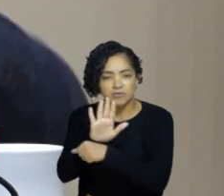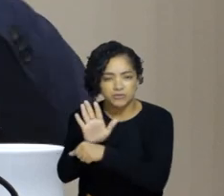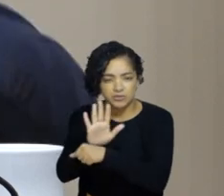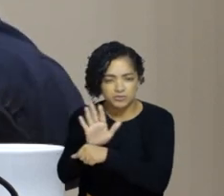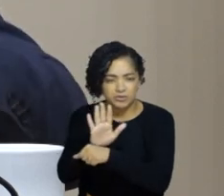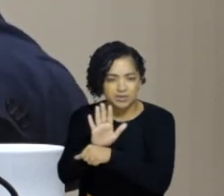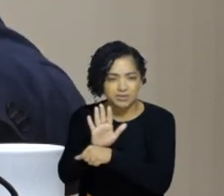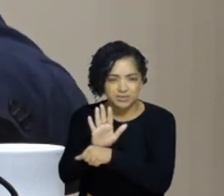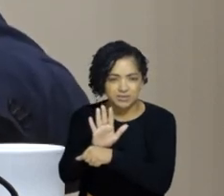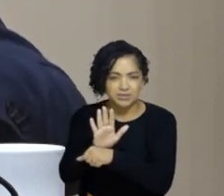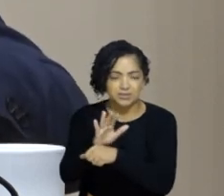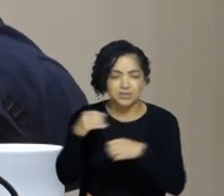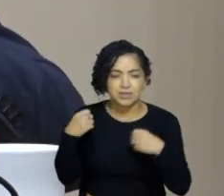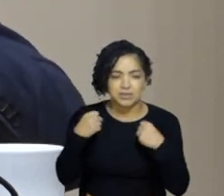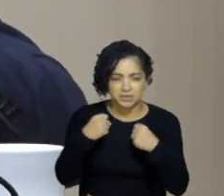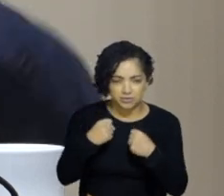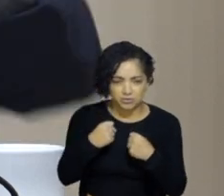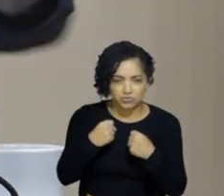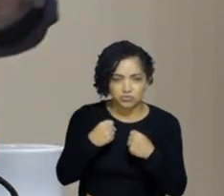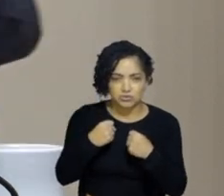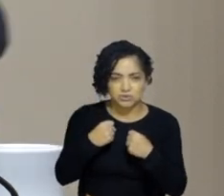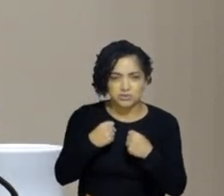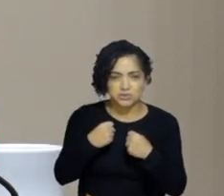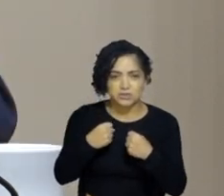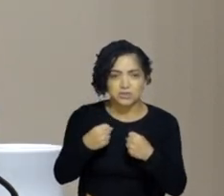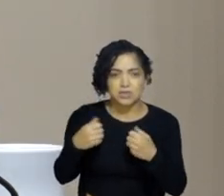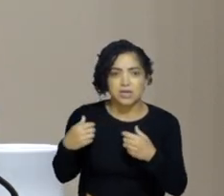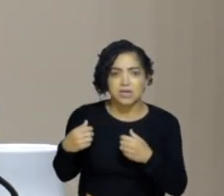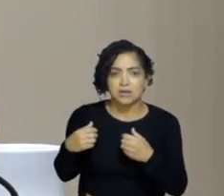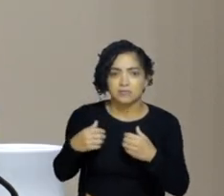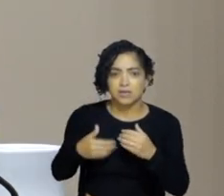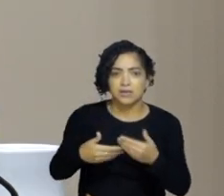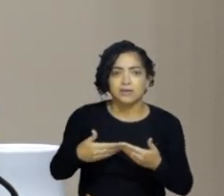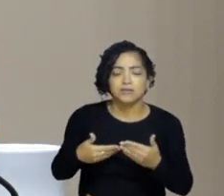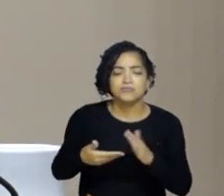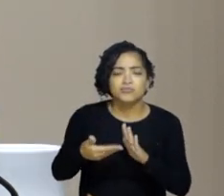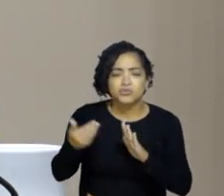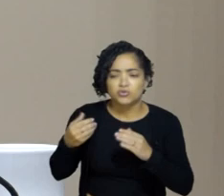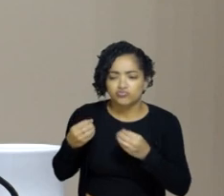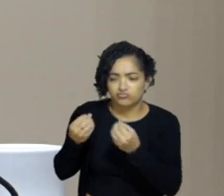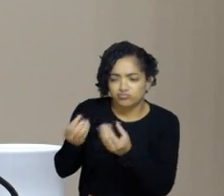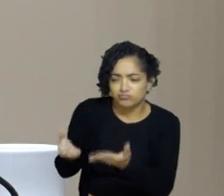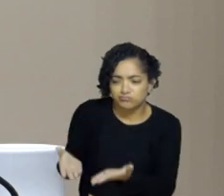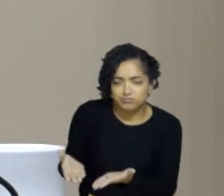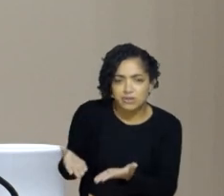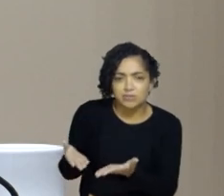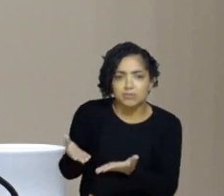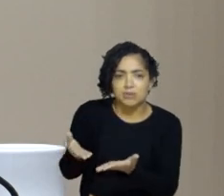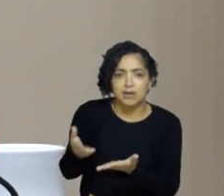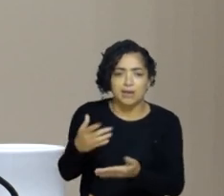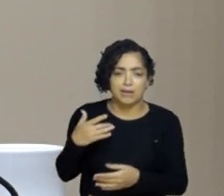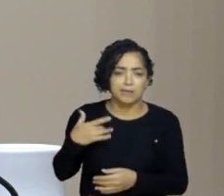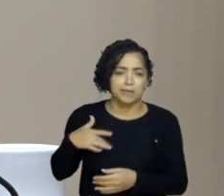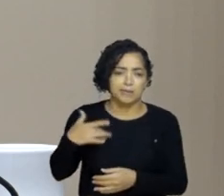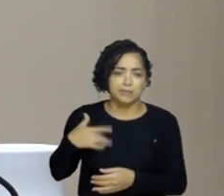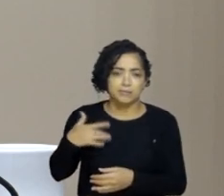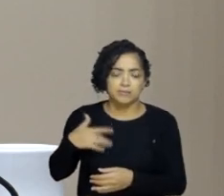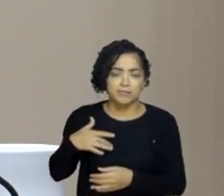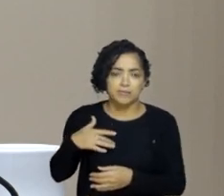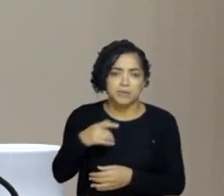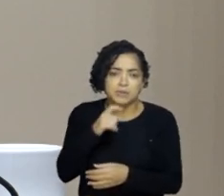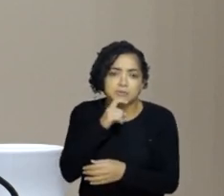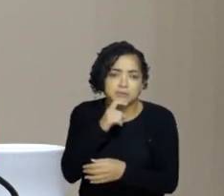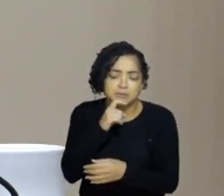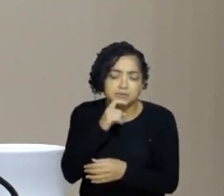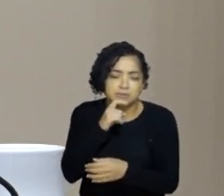o casaco para dar para o preso porque achou que ele estava com frio.